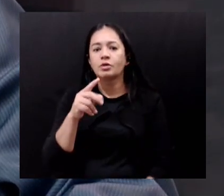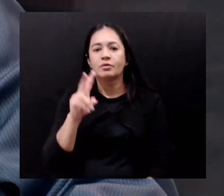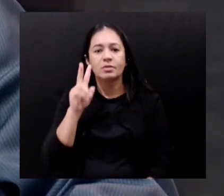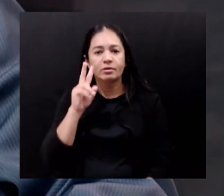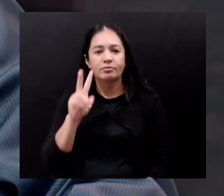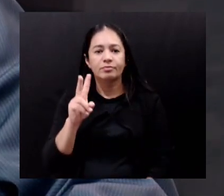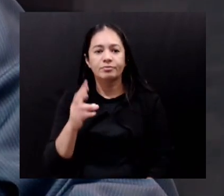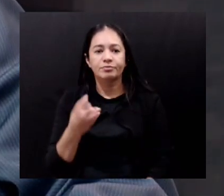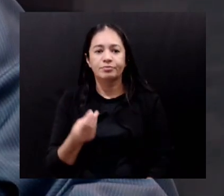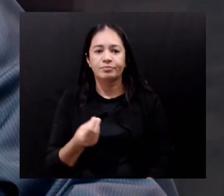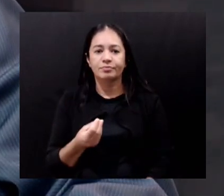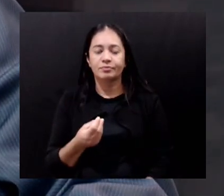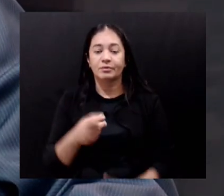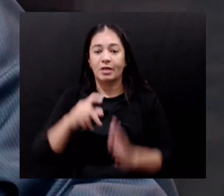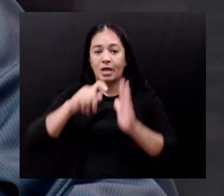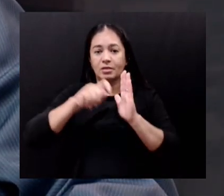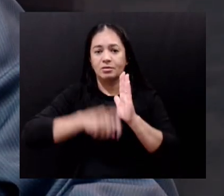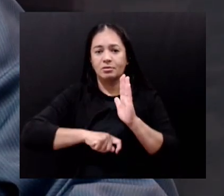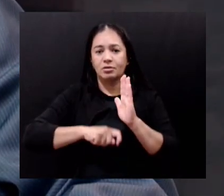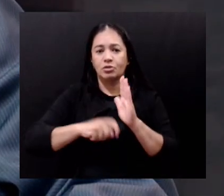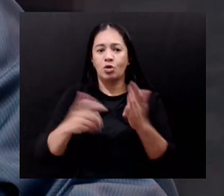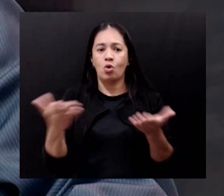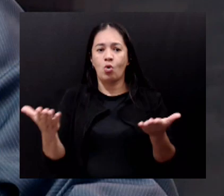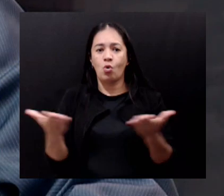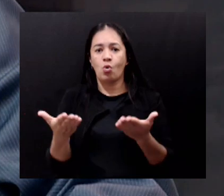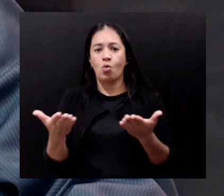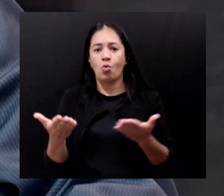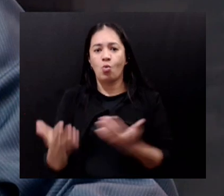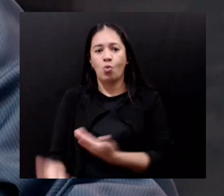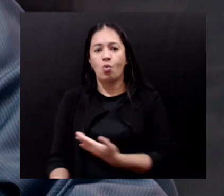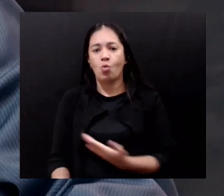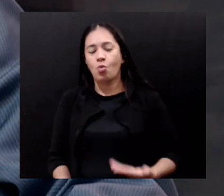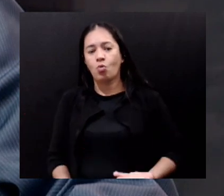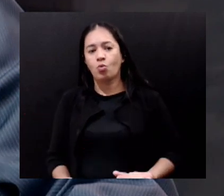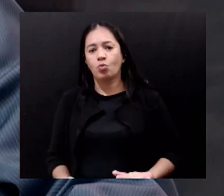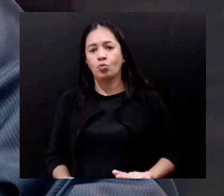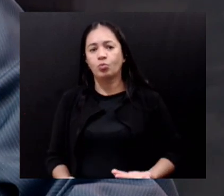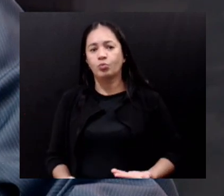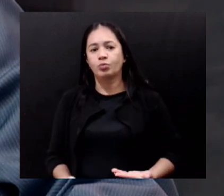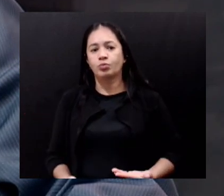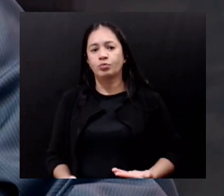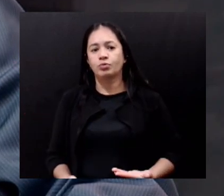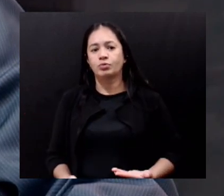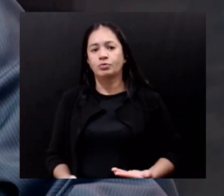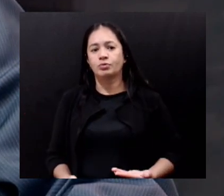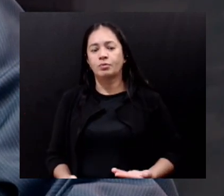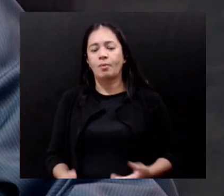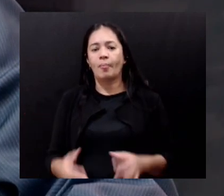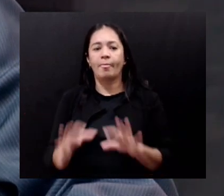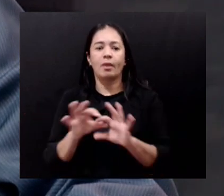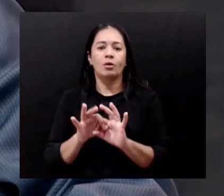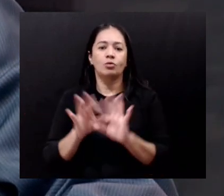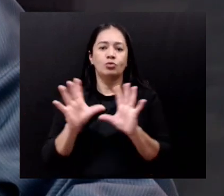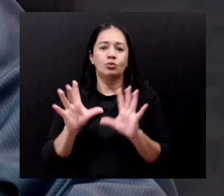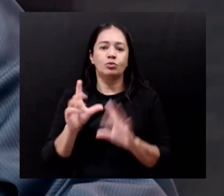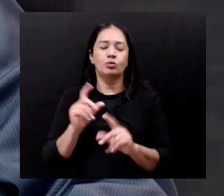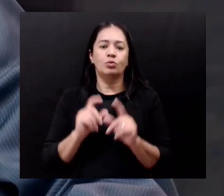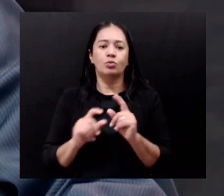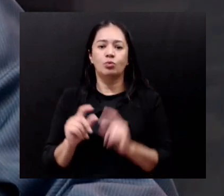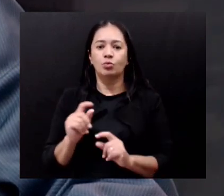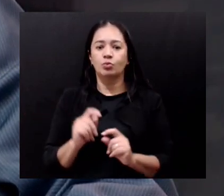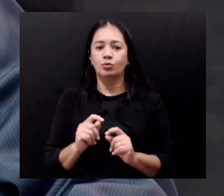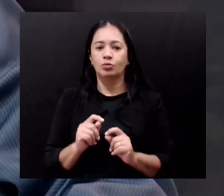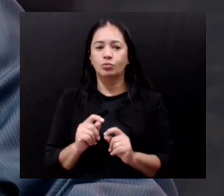taxas hoje, o governo autorizou, a lei do orçamento no ano passado autorizou já, todos os comunas, todas